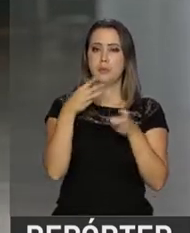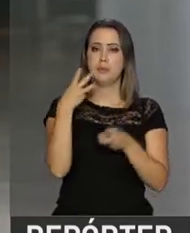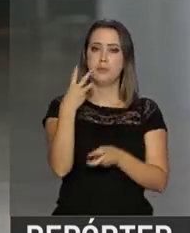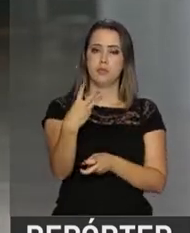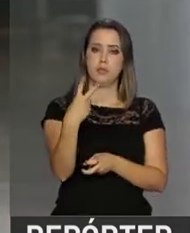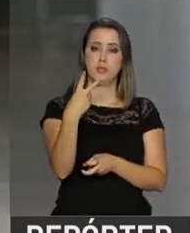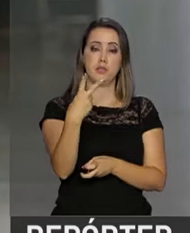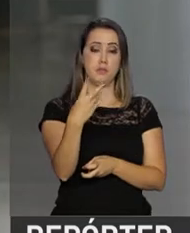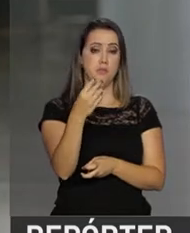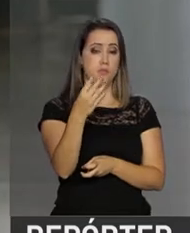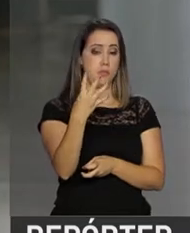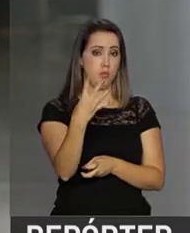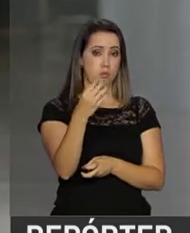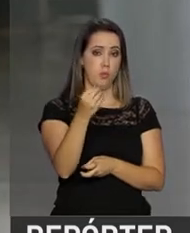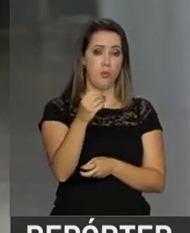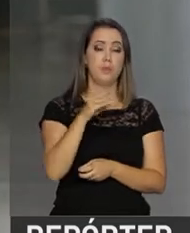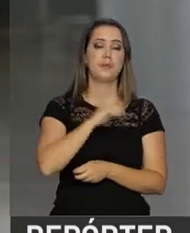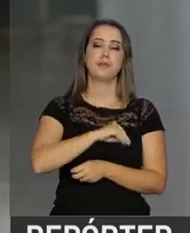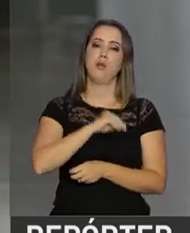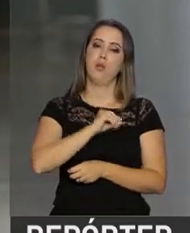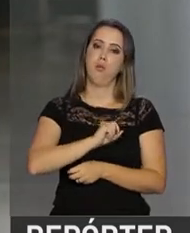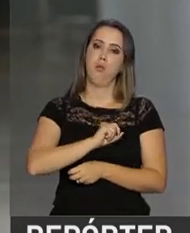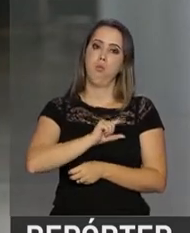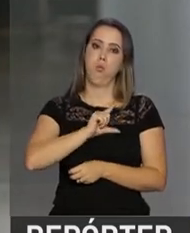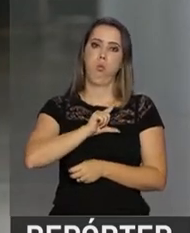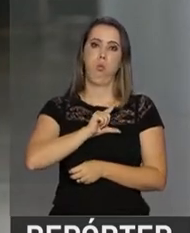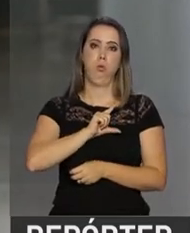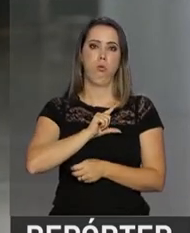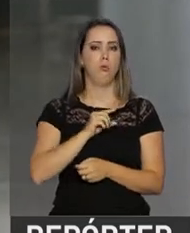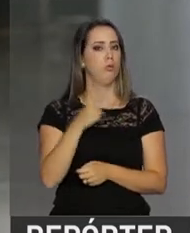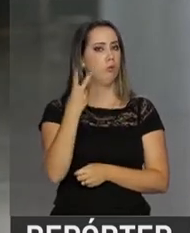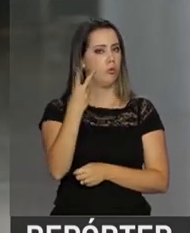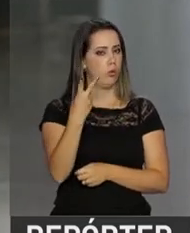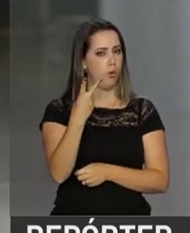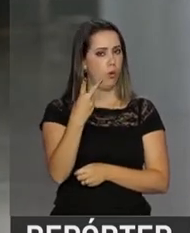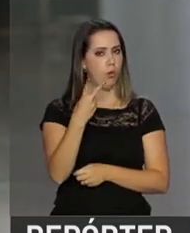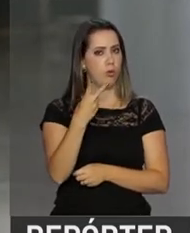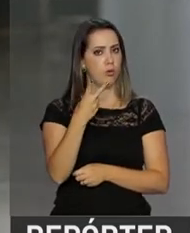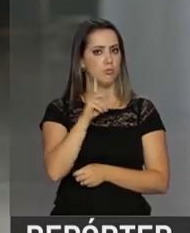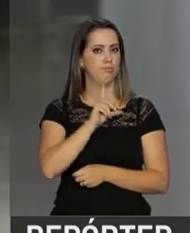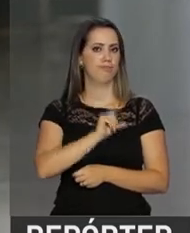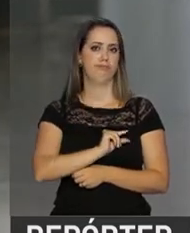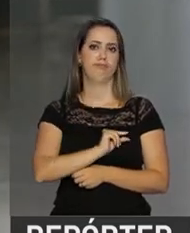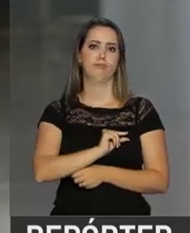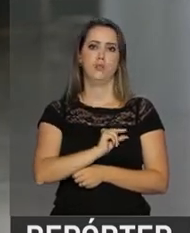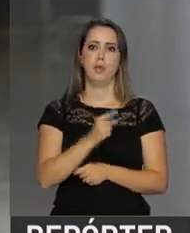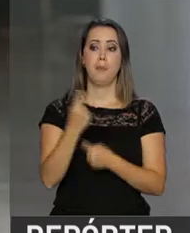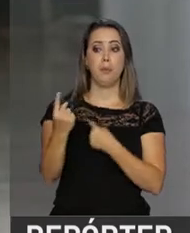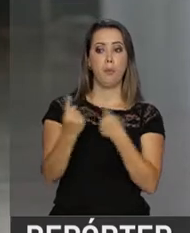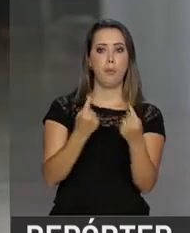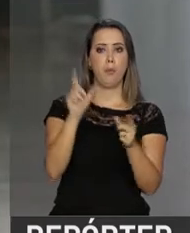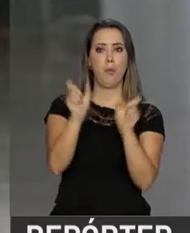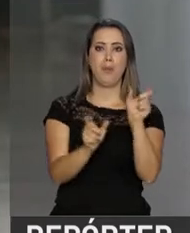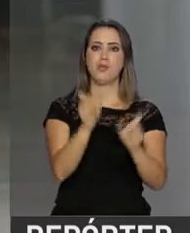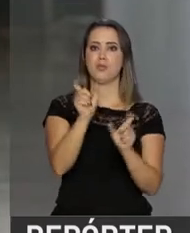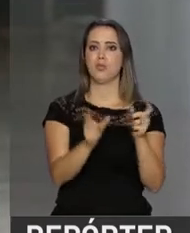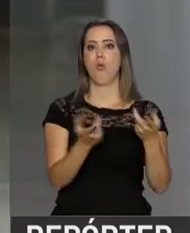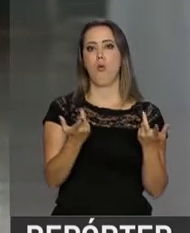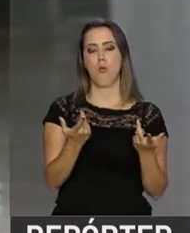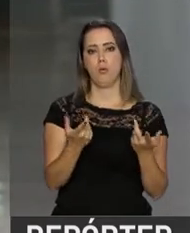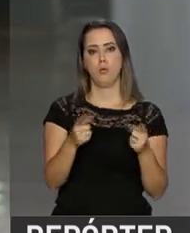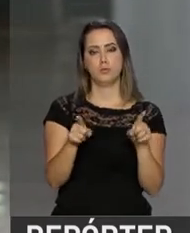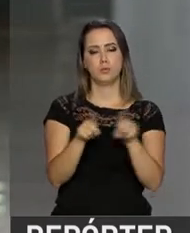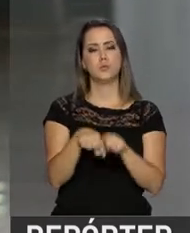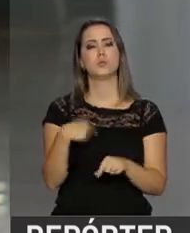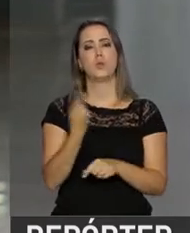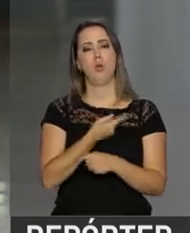240 que têm renda superior a dois salários mínimos per capta como renda então nós priorizamos